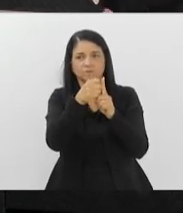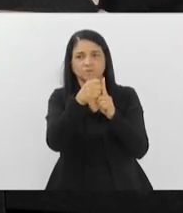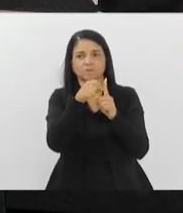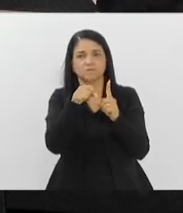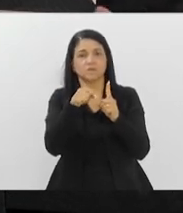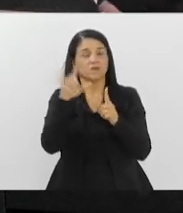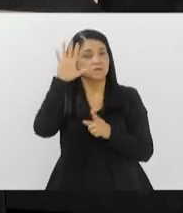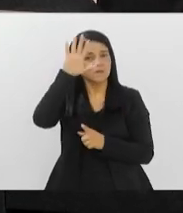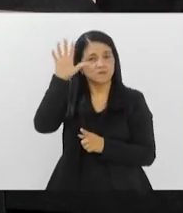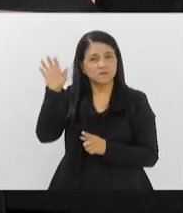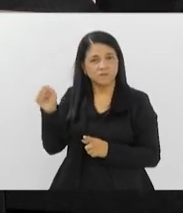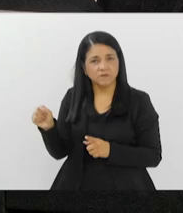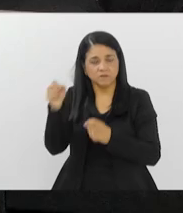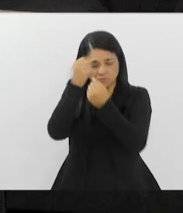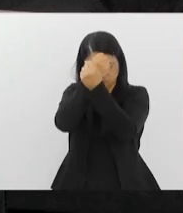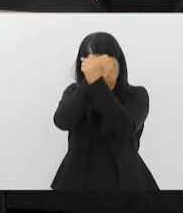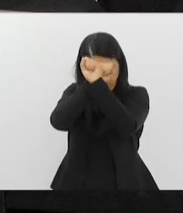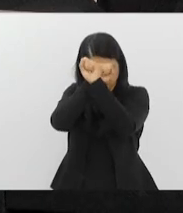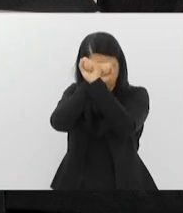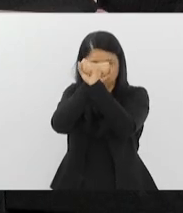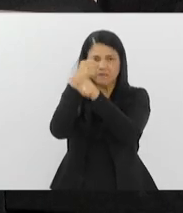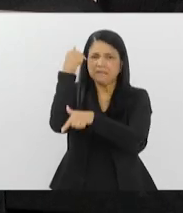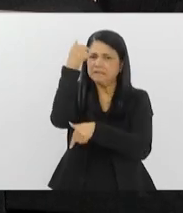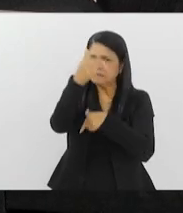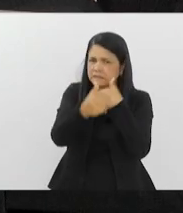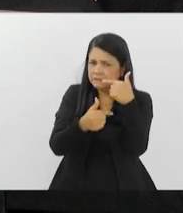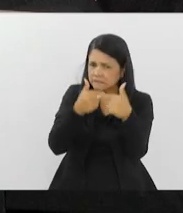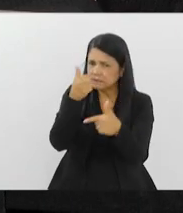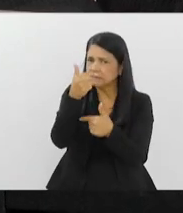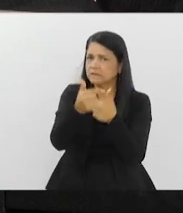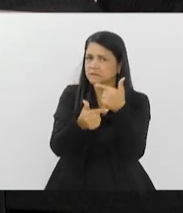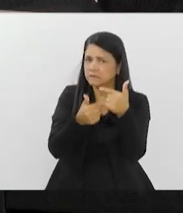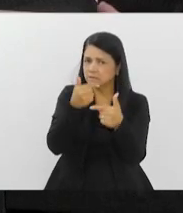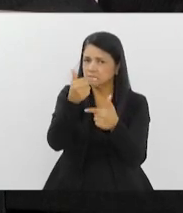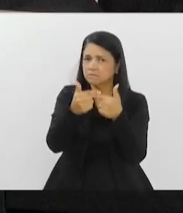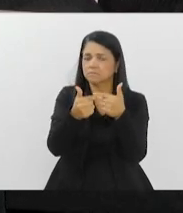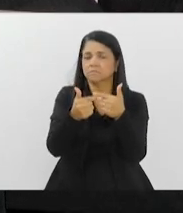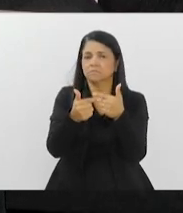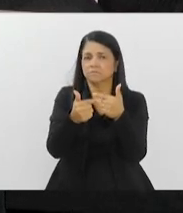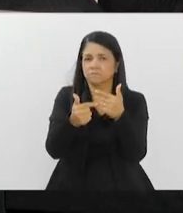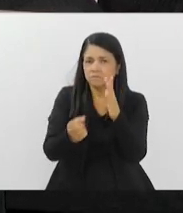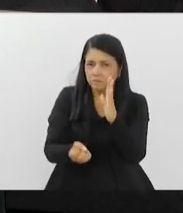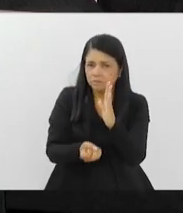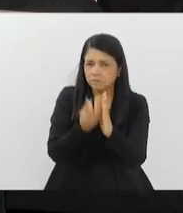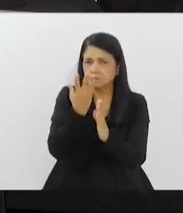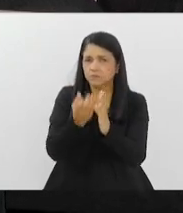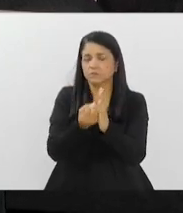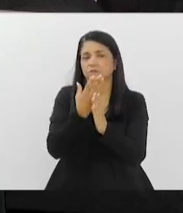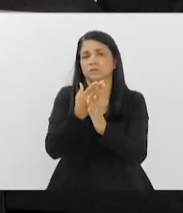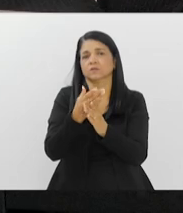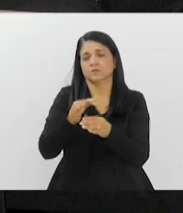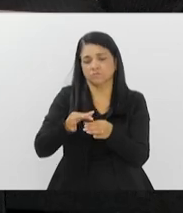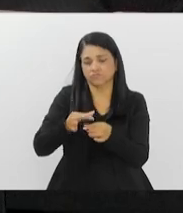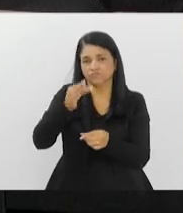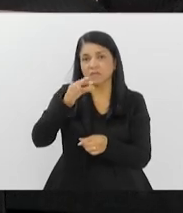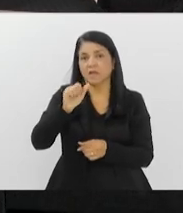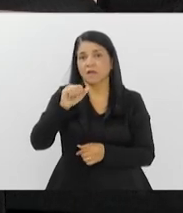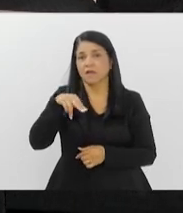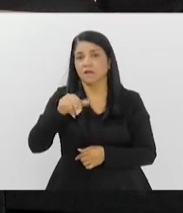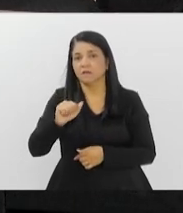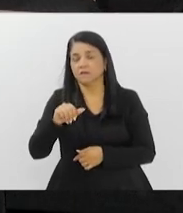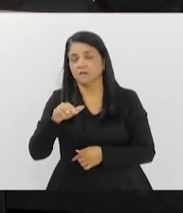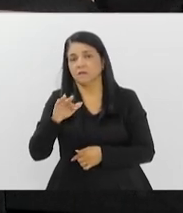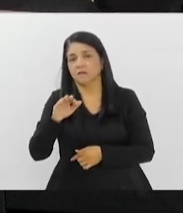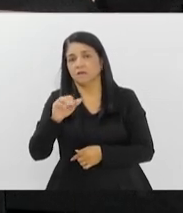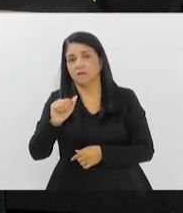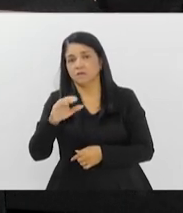Os africanos escravizados trabalharam duramente na produção da cana-de-açúcar, que depois foi